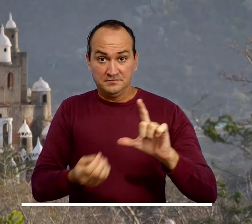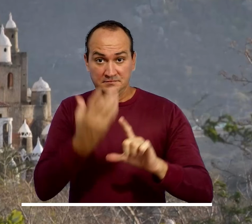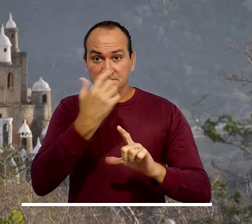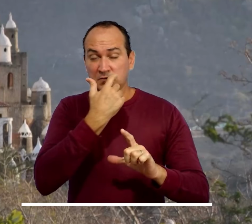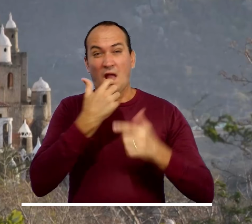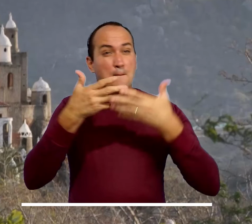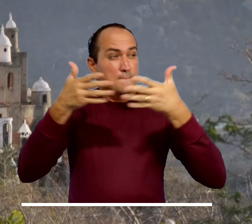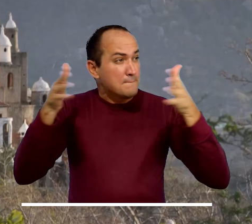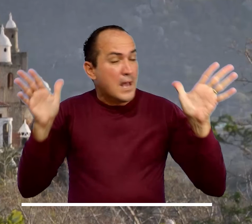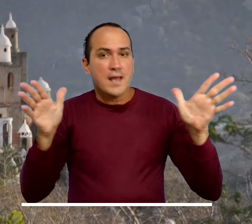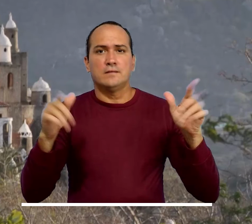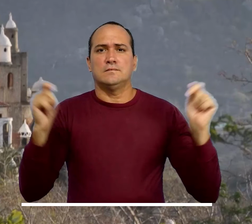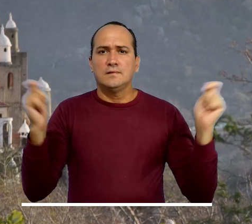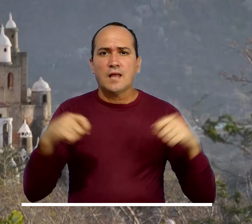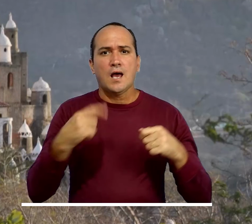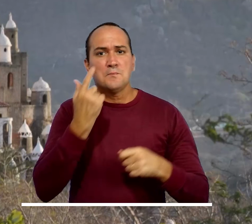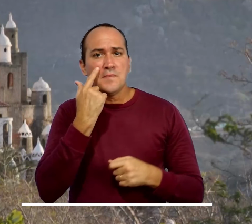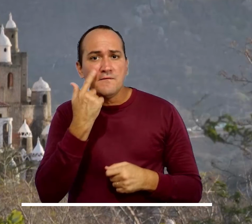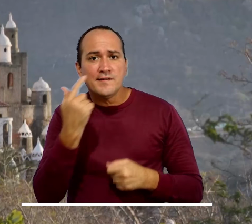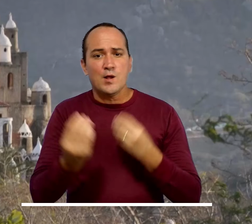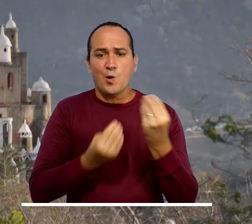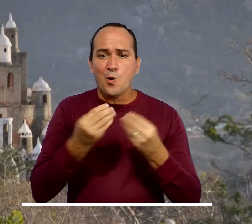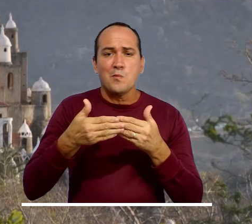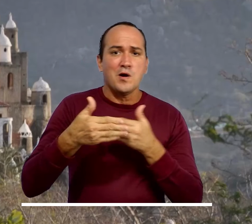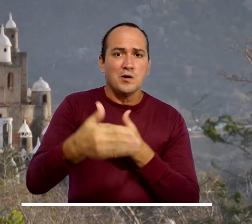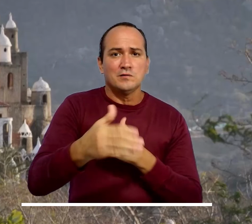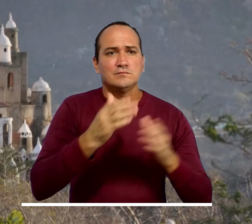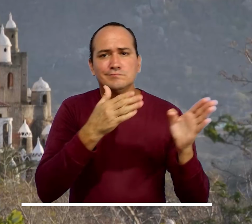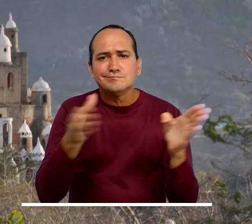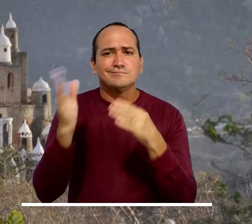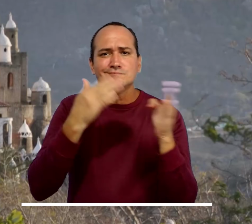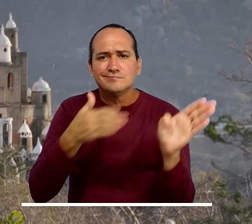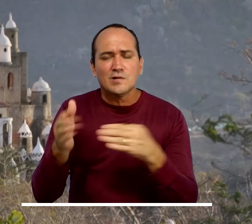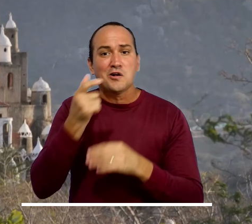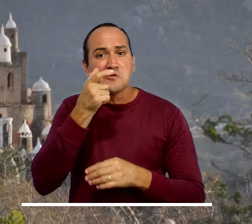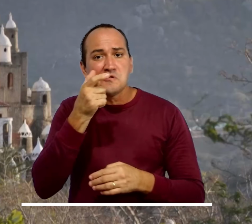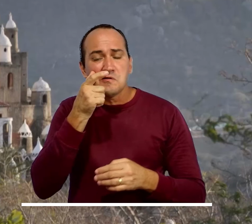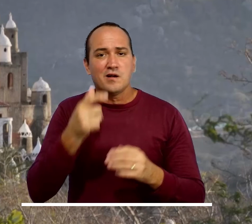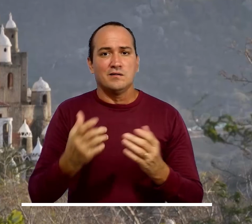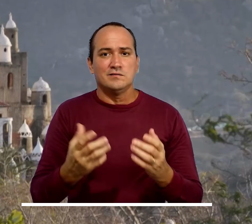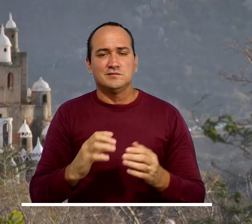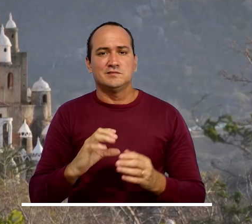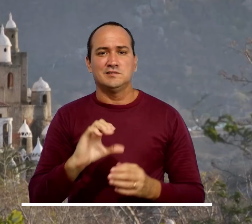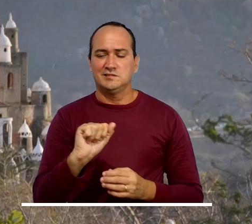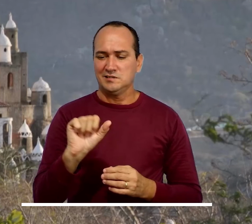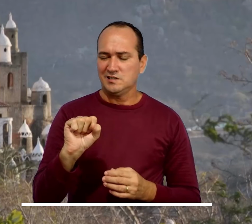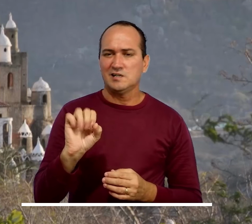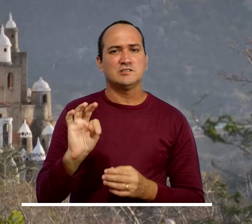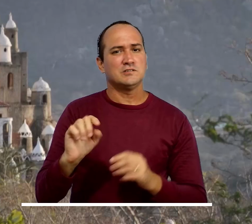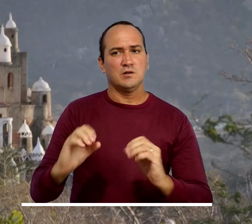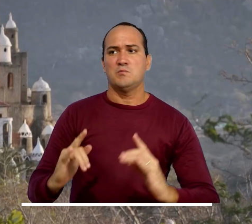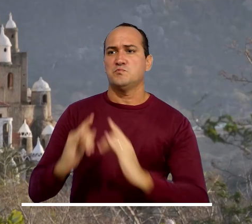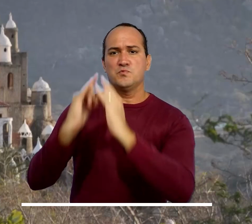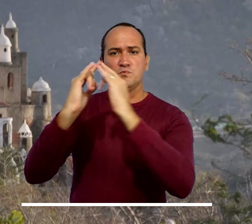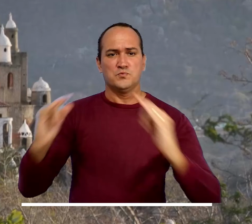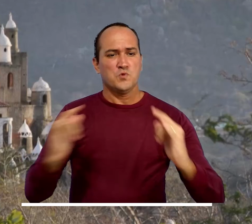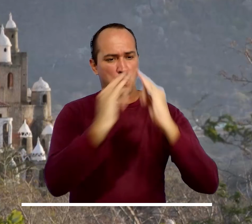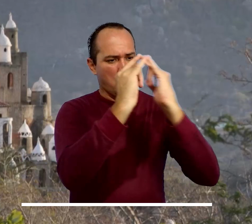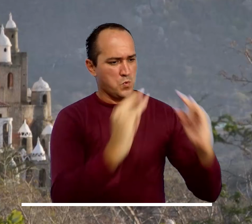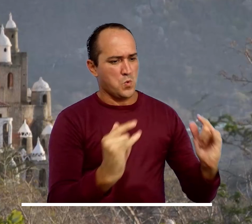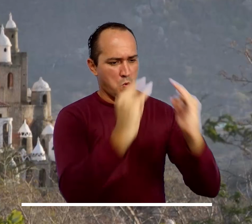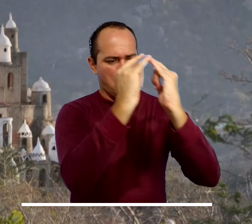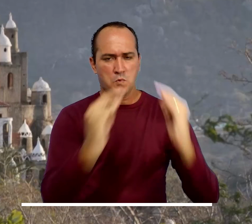plano mais aberto, onde você vai ver onde é que a coisa está se passando, e aí você vai ver que aquilo ali era esse castelo, mas que ele estava no litoral,